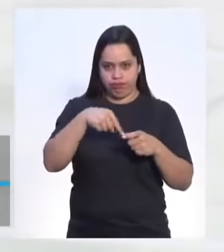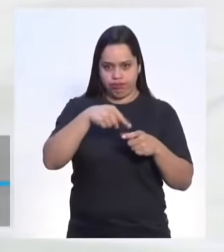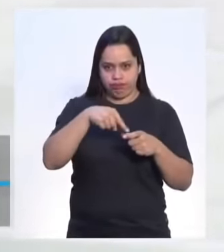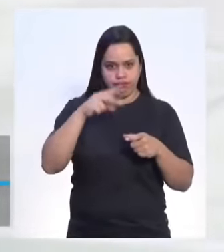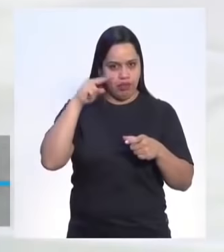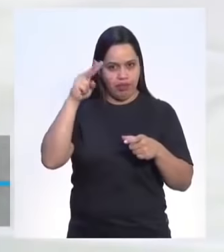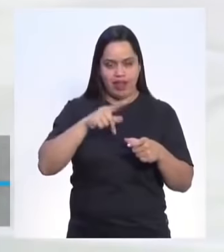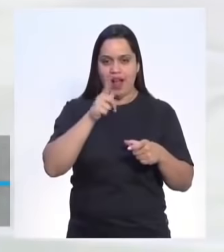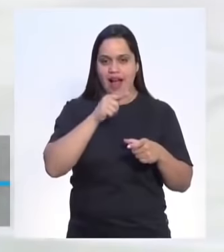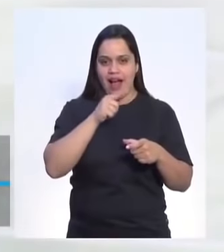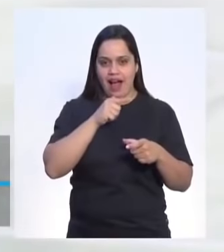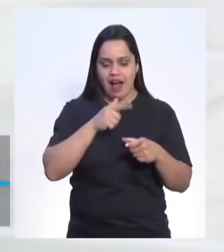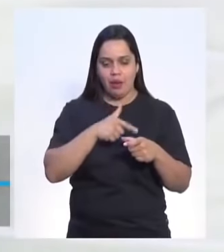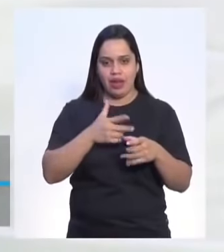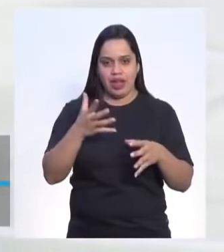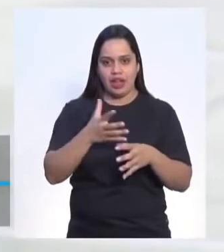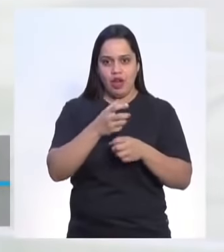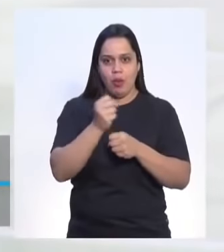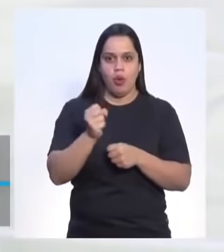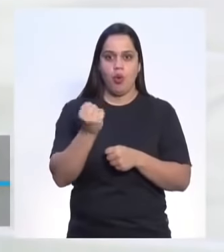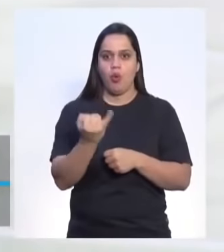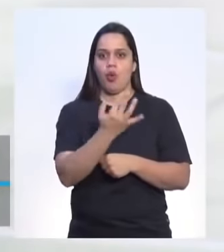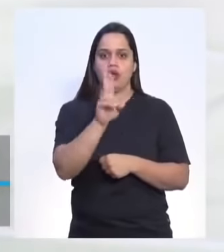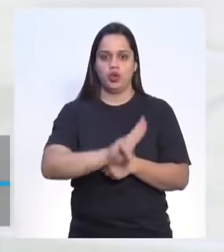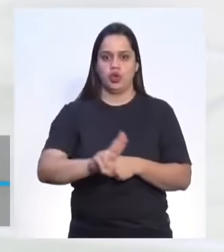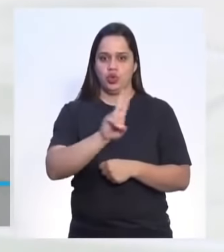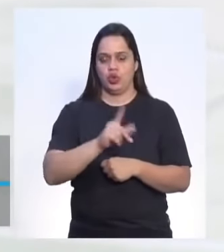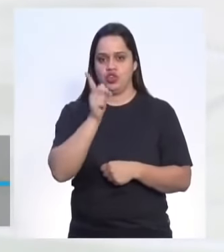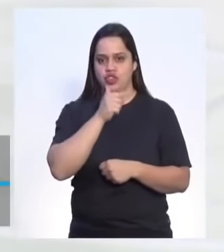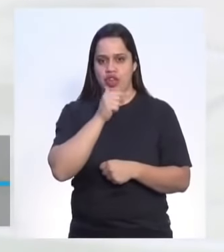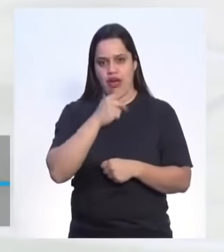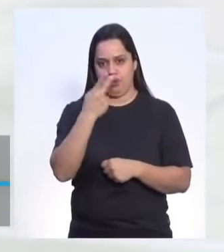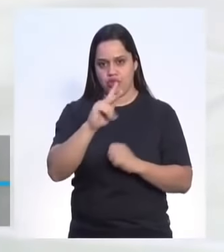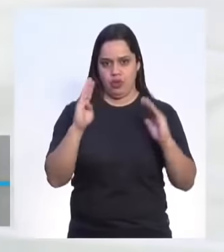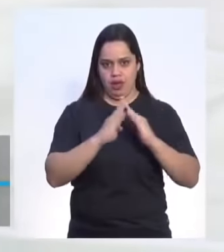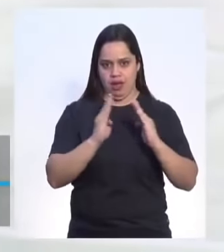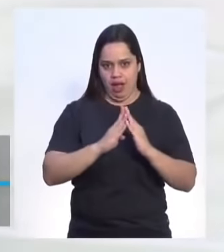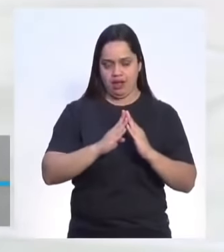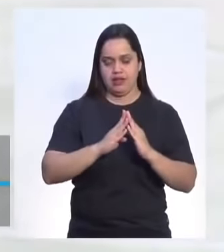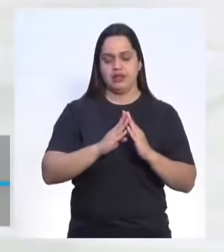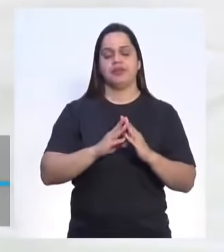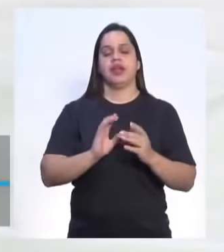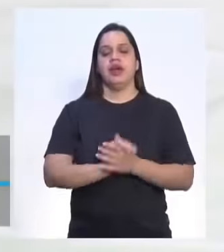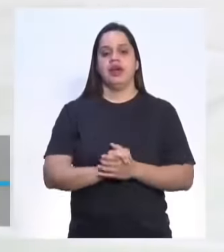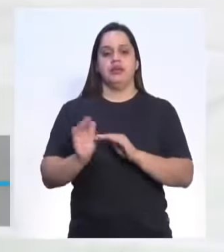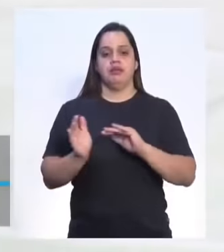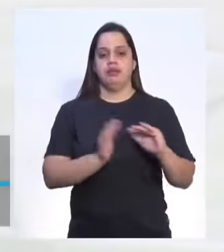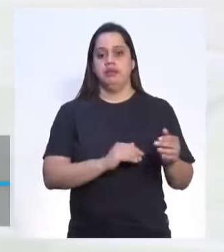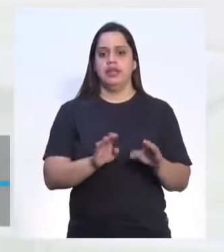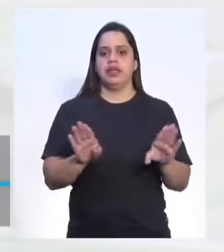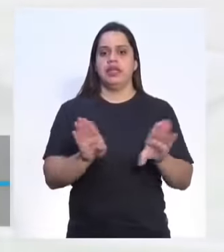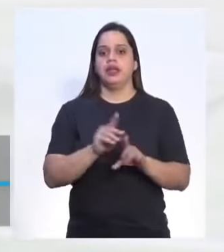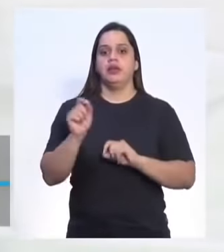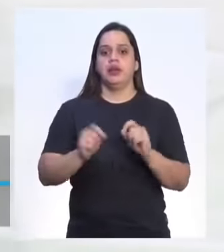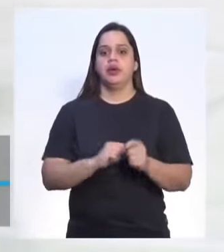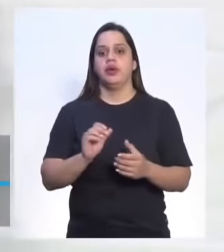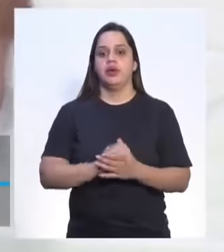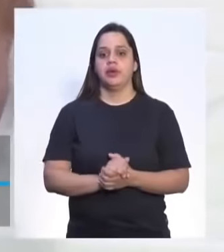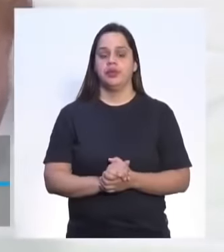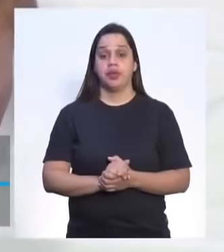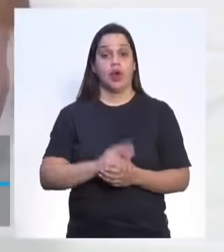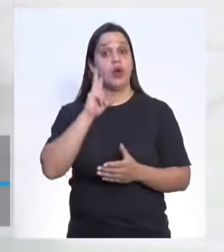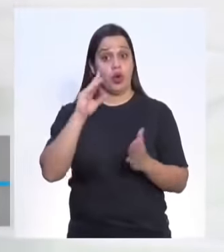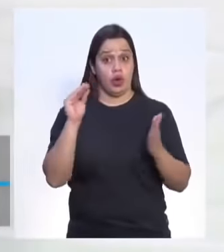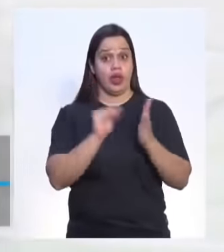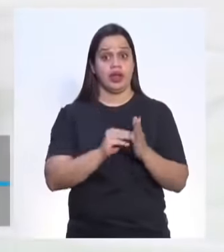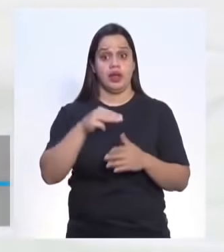muito comuns e interessantes, beleza? Então, temos ali o relógio, a trena e a colher, tá? Sim, usamos a colher. E aqui eu coloquei o metrônomo,